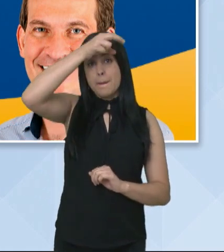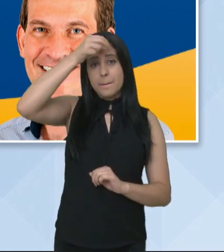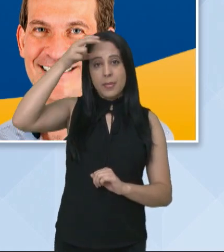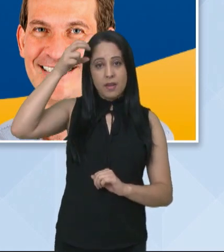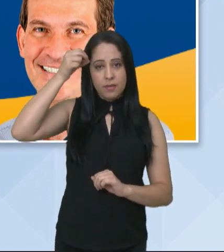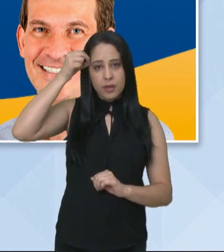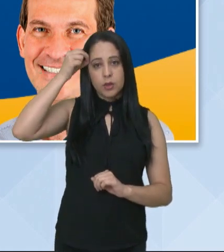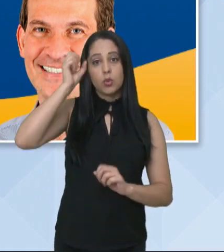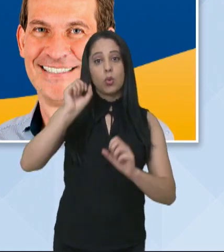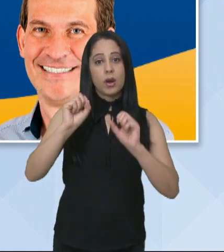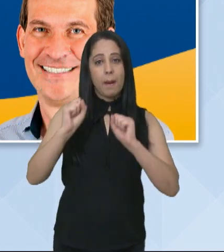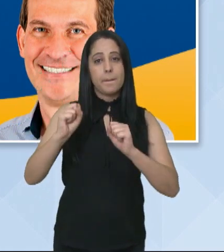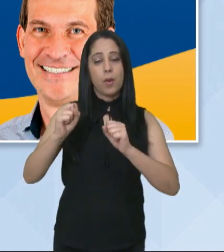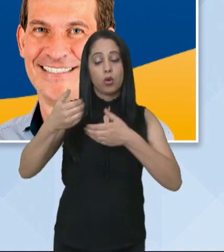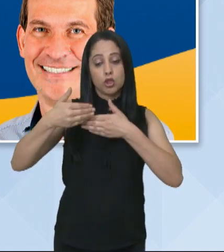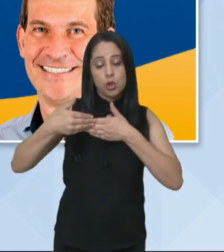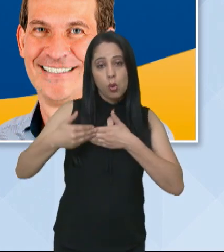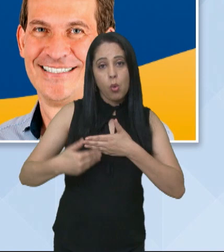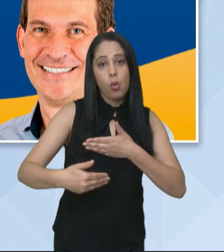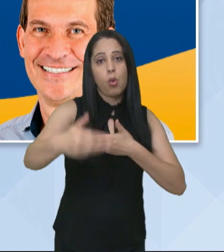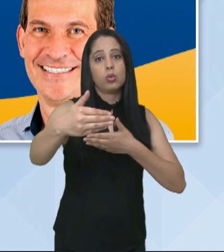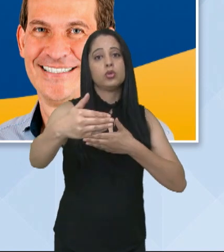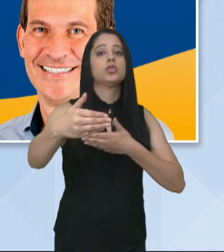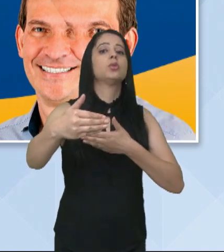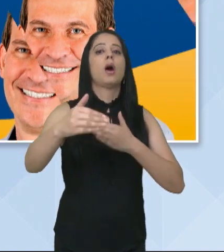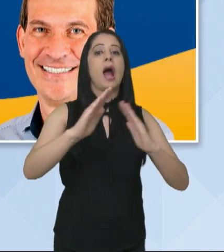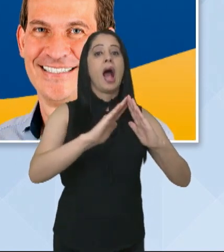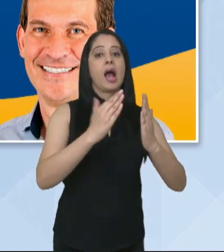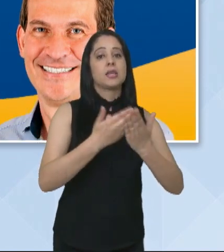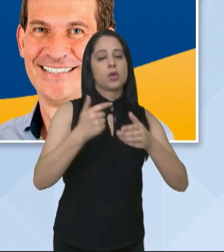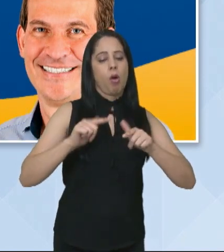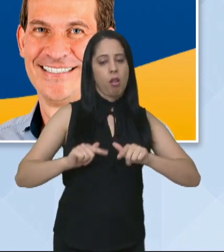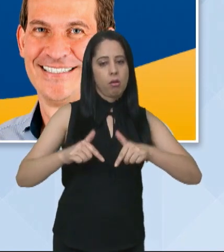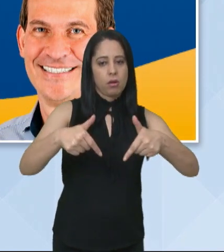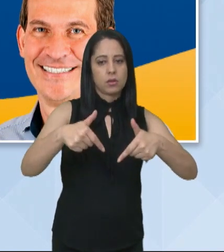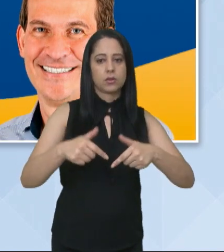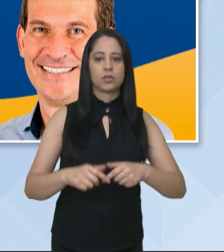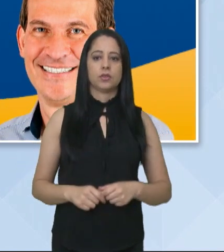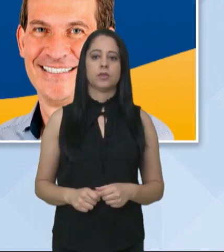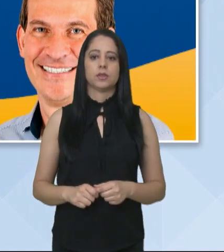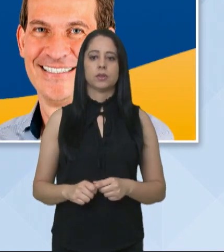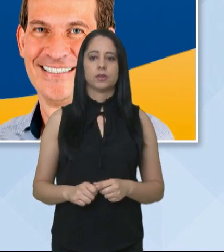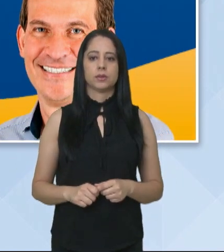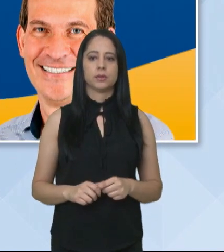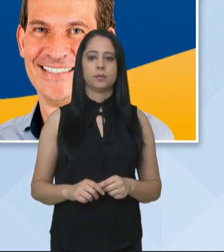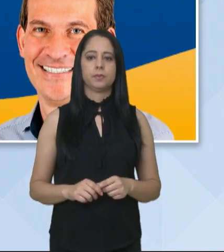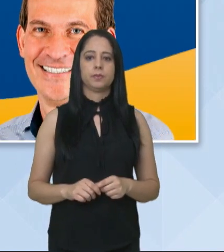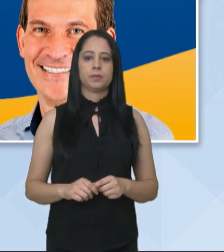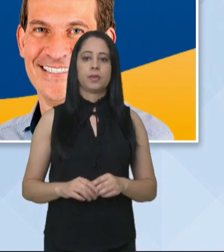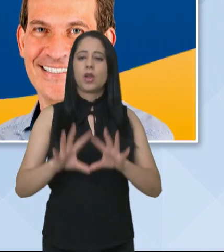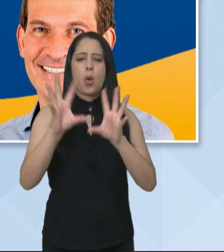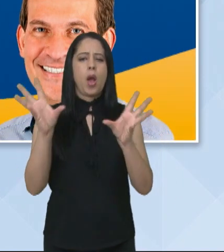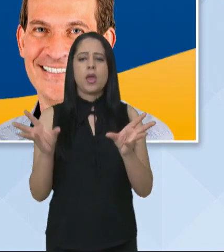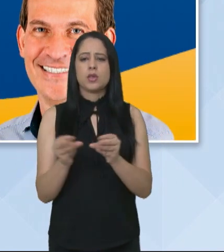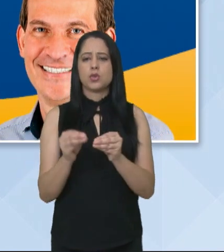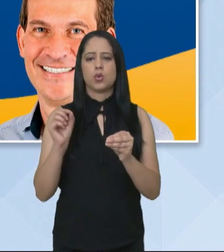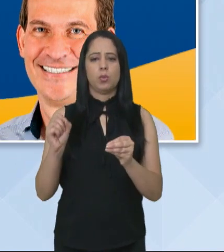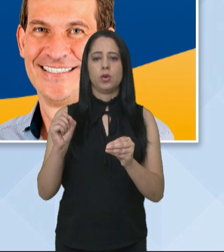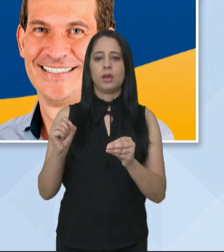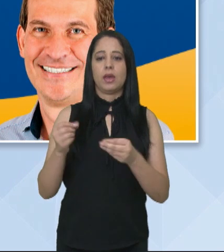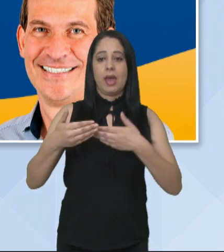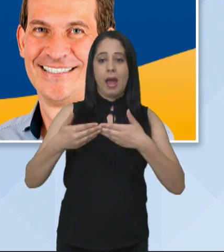continuada do programa Escola Ativa e dos jogos escolares na rede municipal. Né? O resumo dos jogos da renda esse